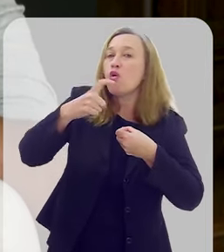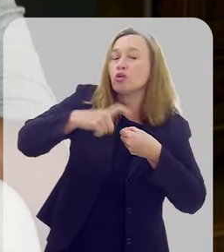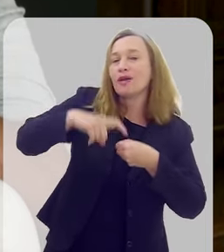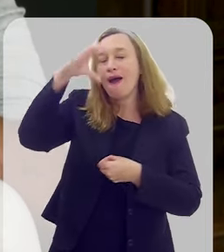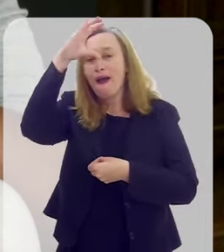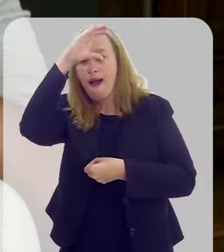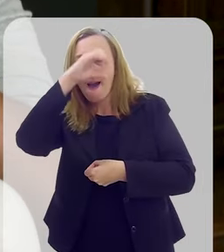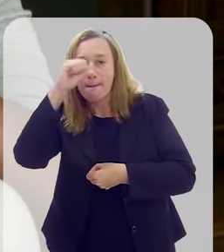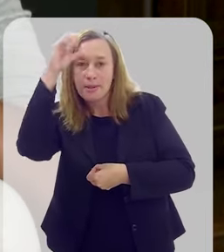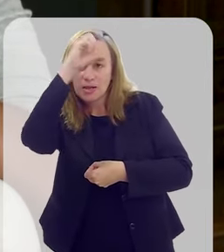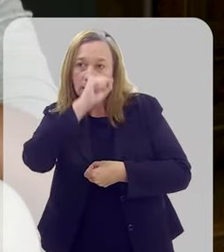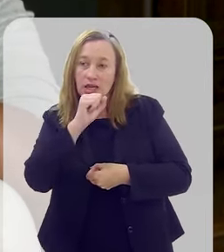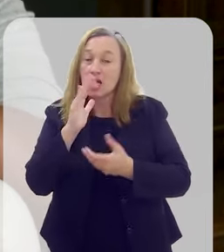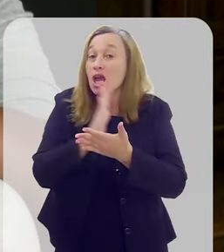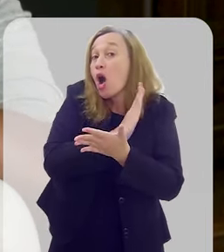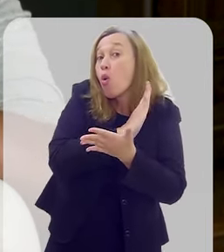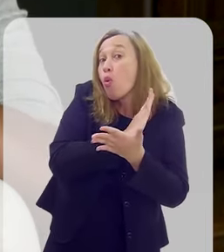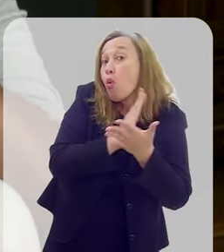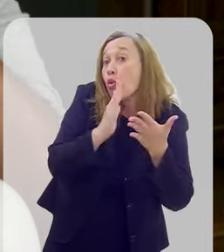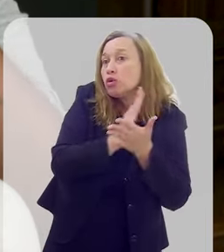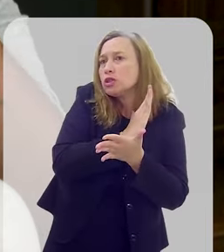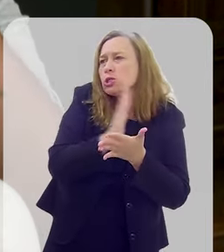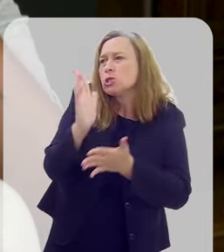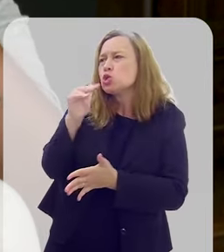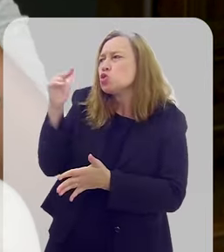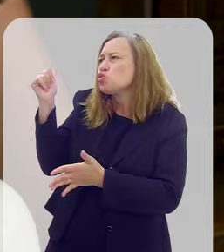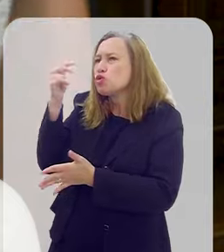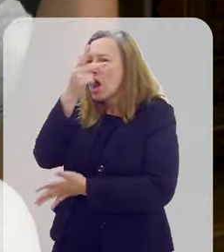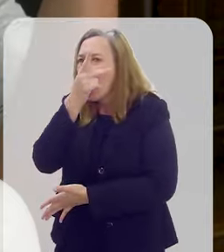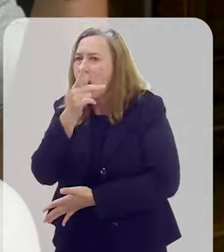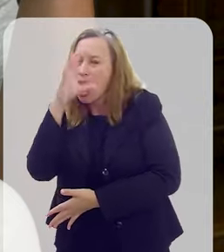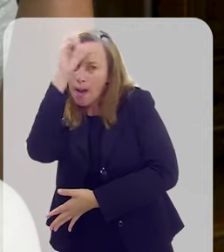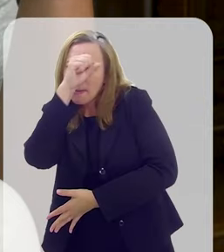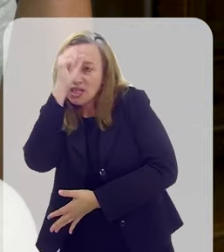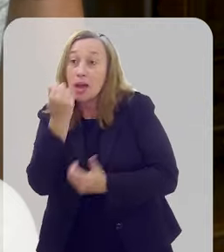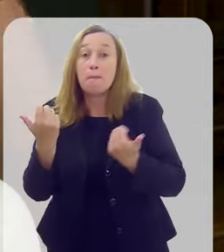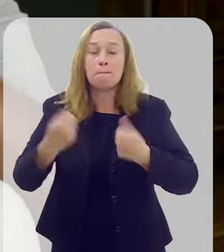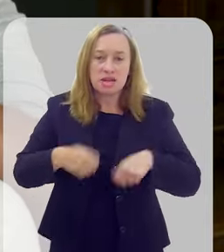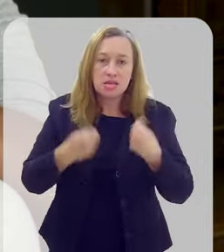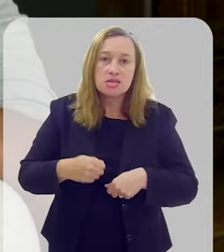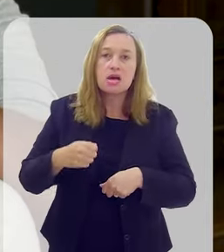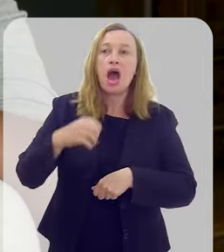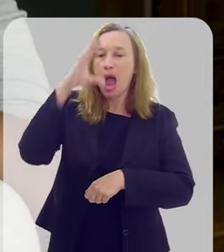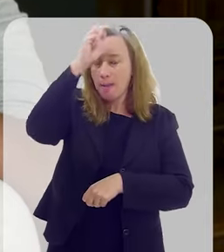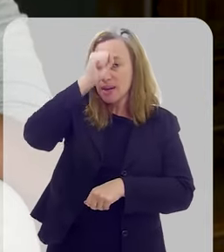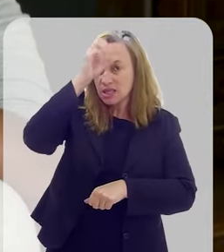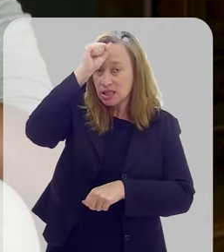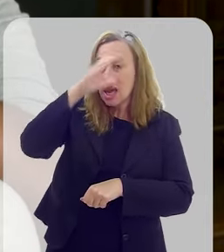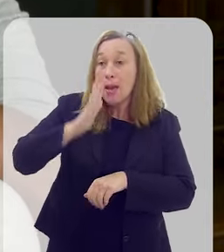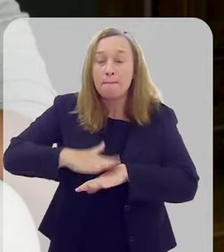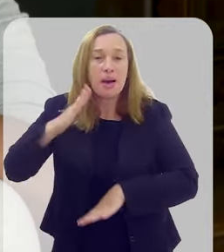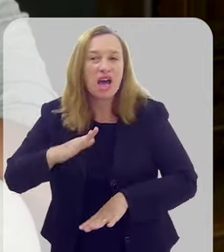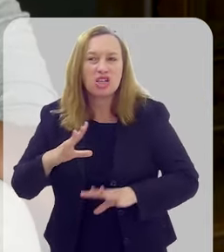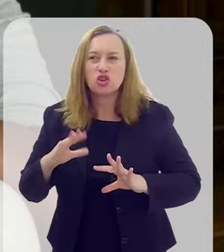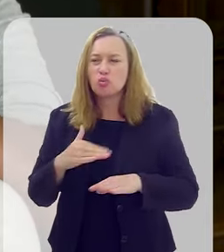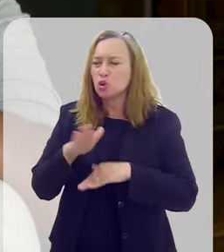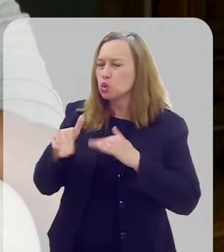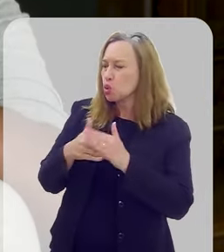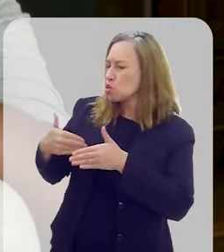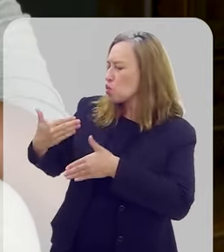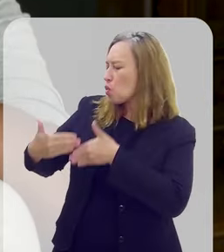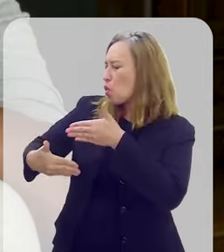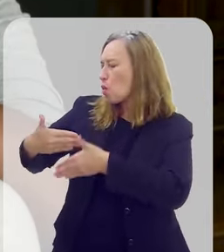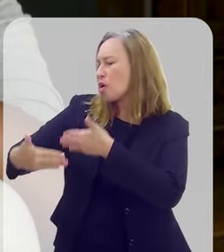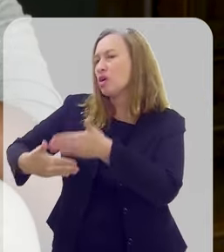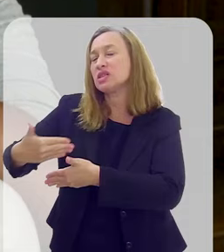voltar a aprender e alguns que nunca aprenderam deveriam aprender mais sobre